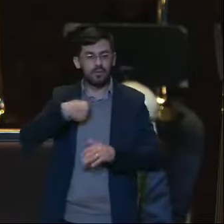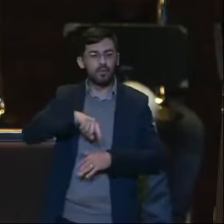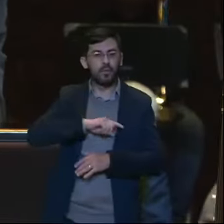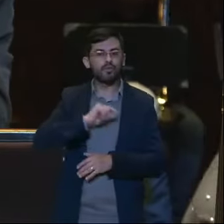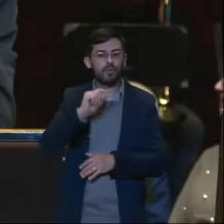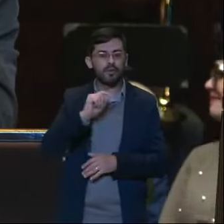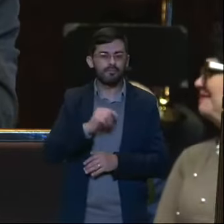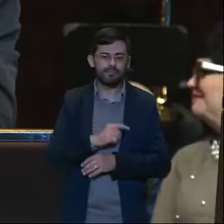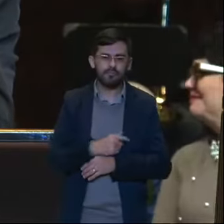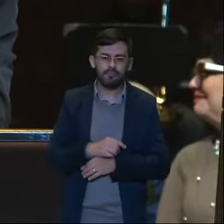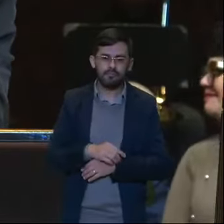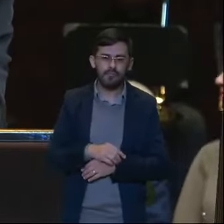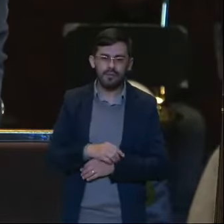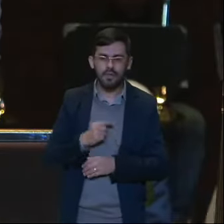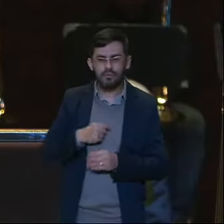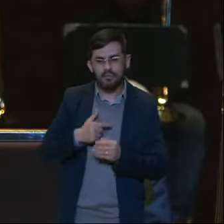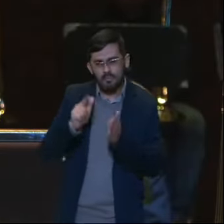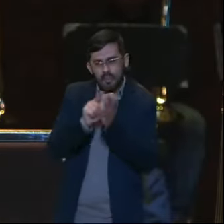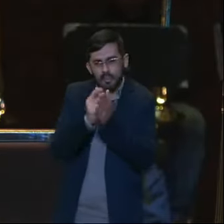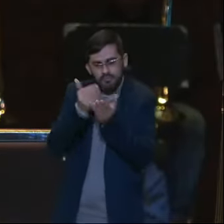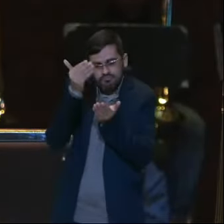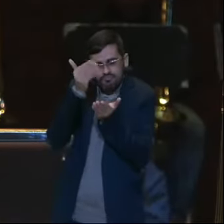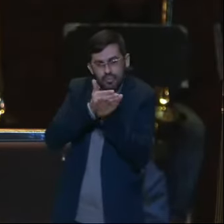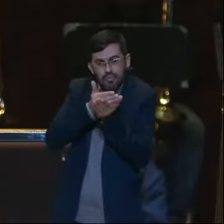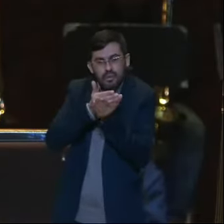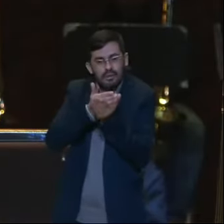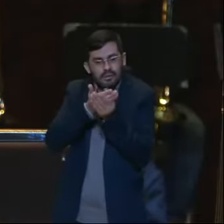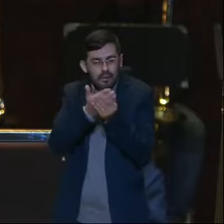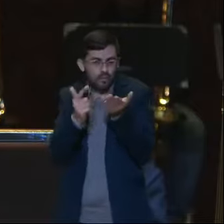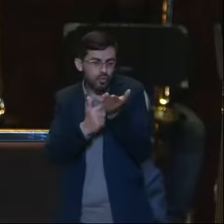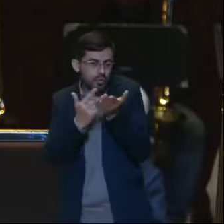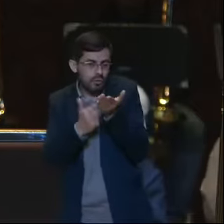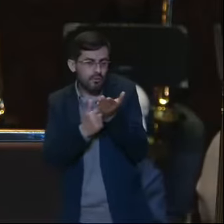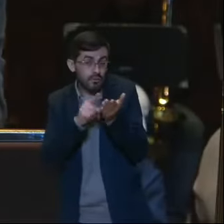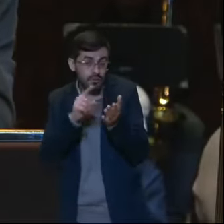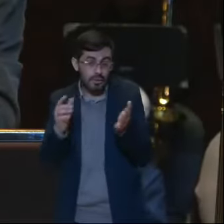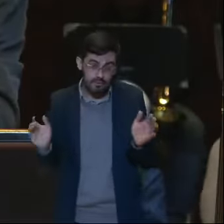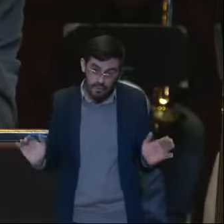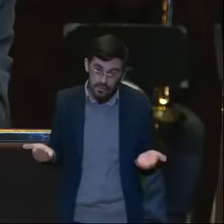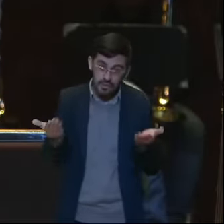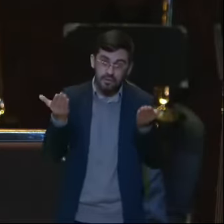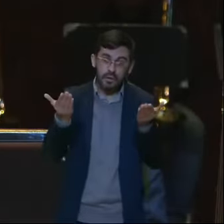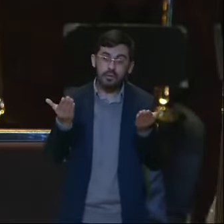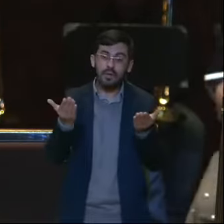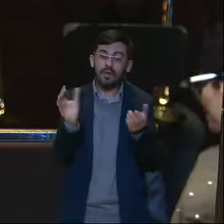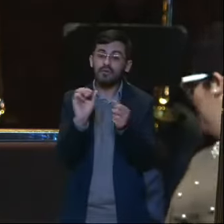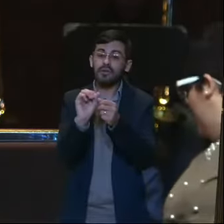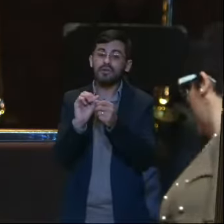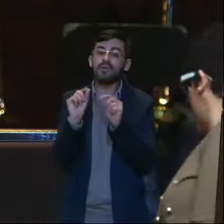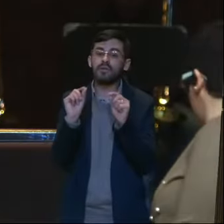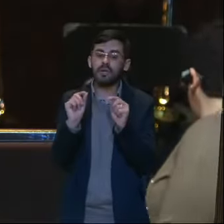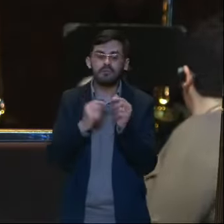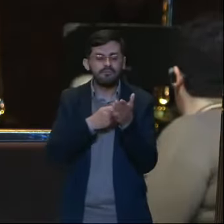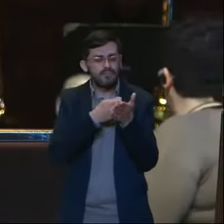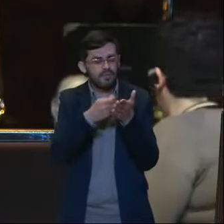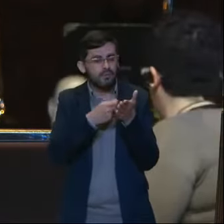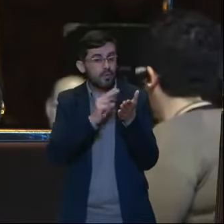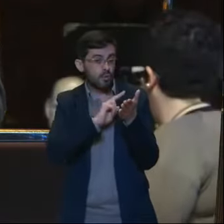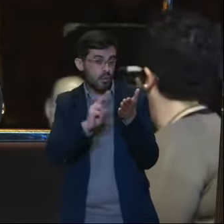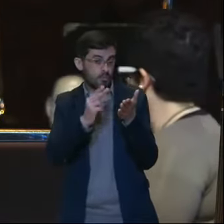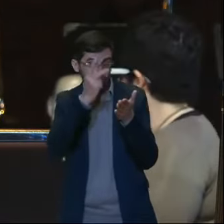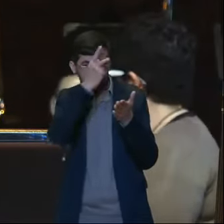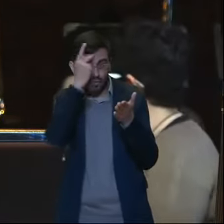um marca-página para acompanhar o livro da nossa campanha. E você foi incentivado a fazer essa mesma coisa. Escrever o nome de